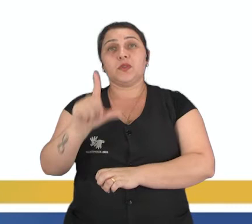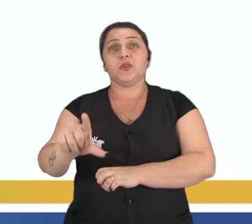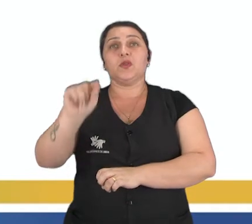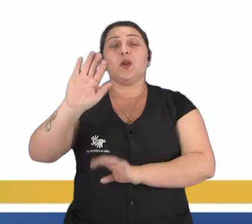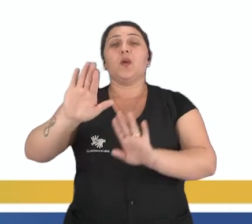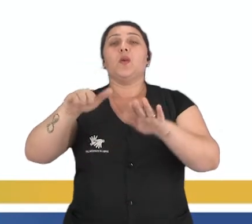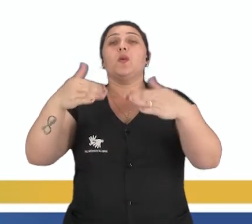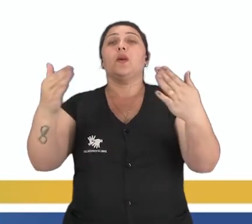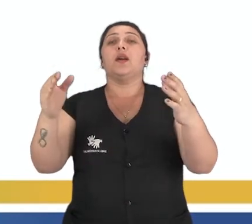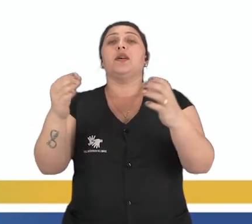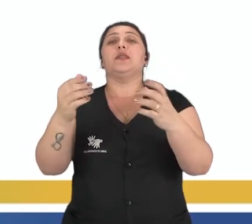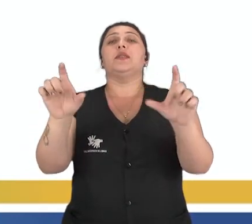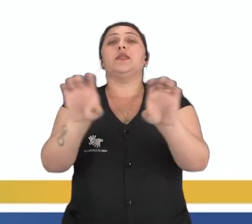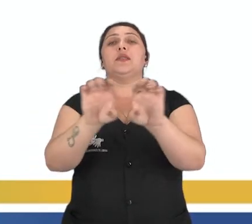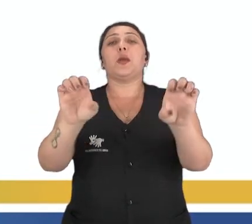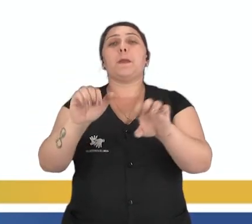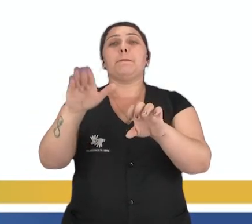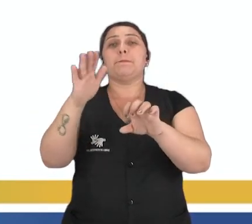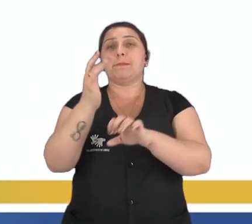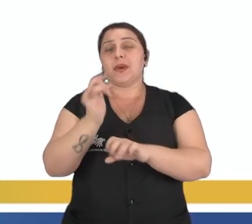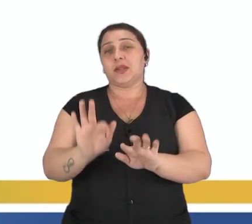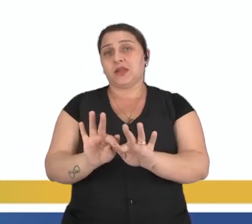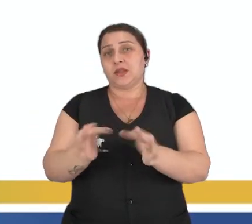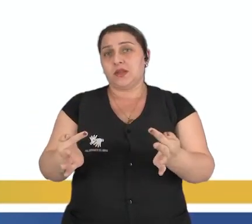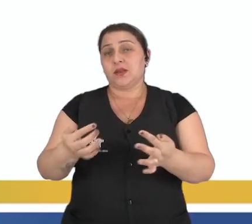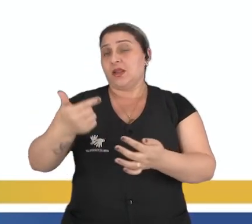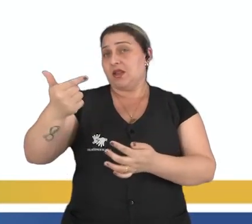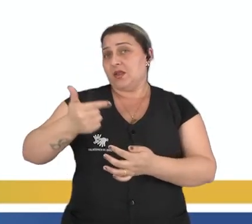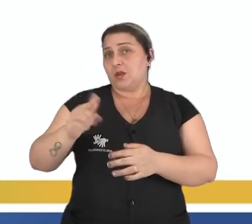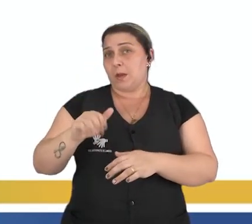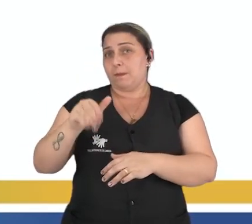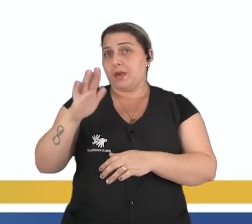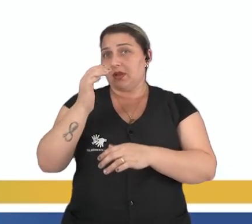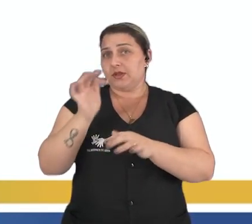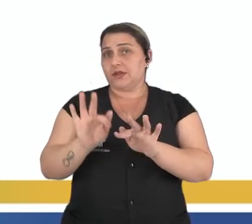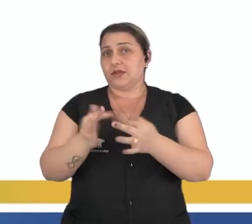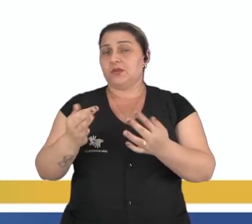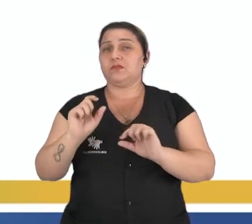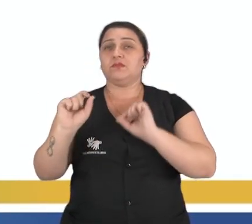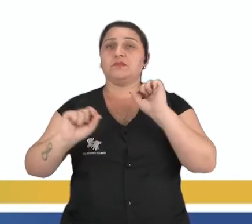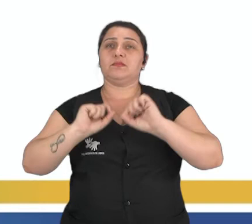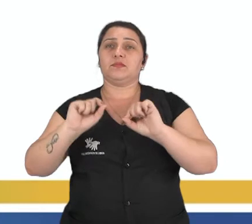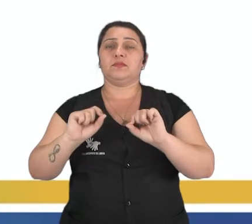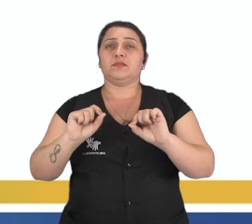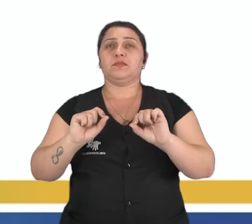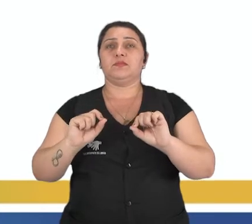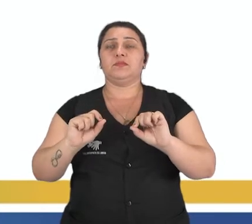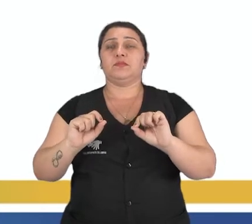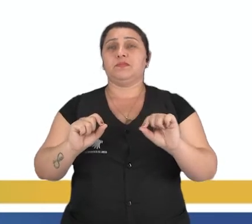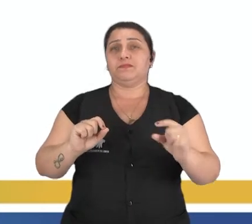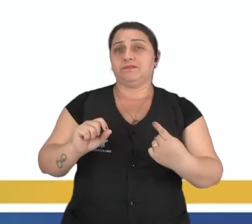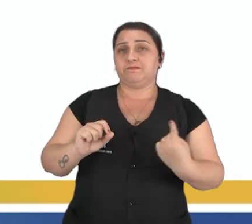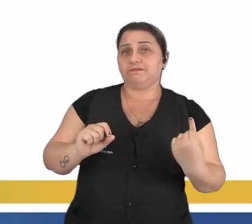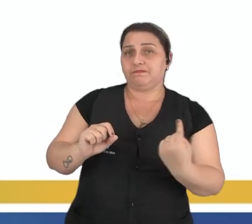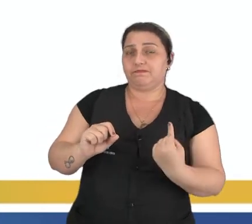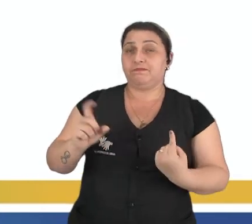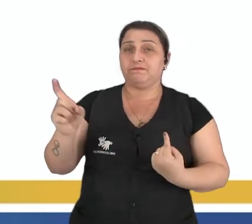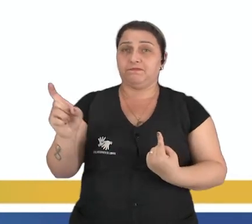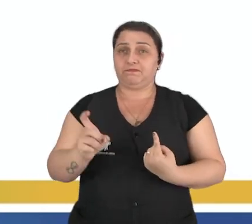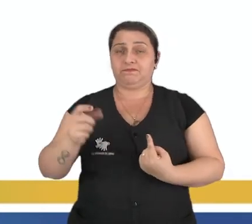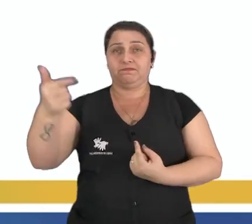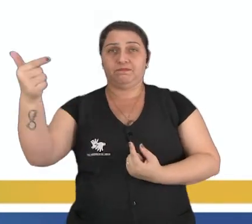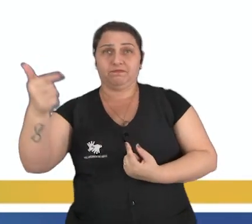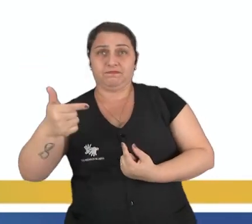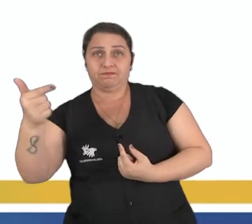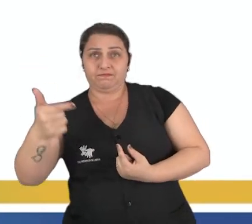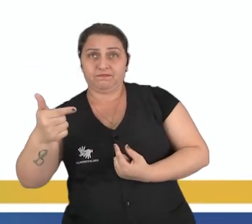qual das duas equações é mais simples. Me parece que a segunda é mais simples, né? O que eu vou fazer? Eu vou isolar o